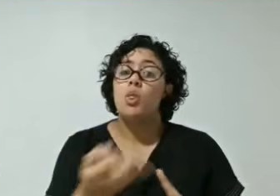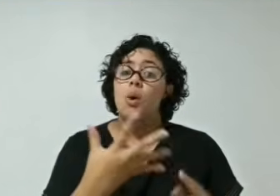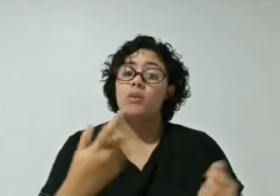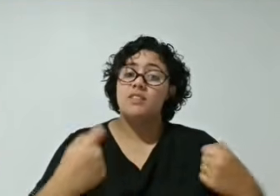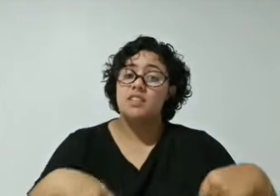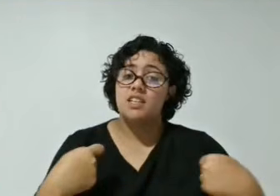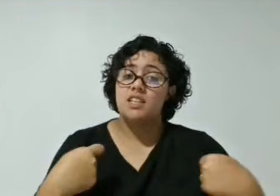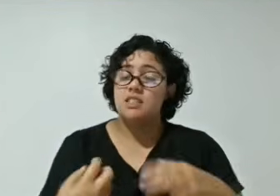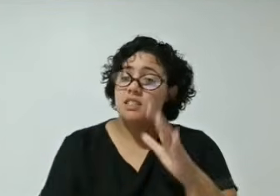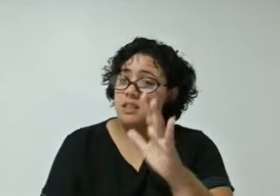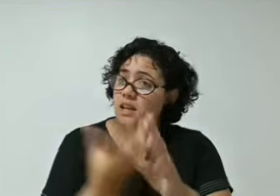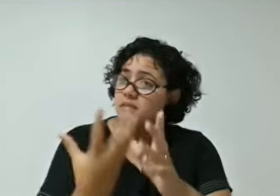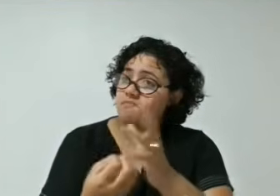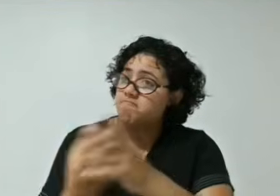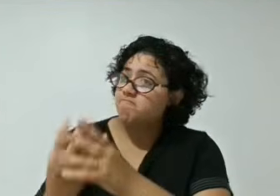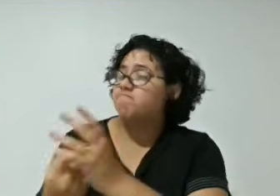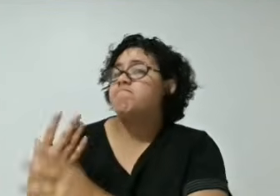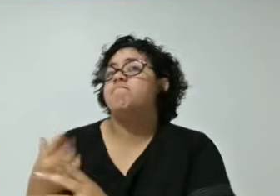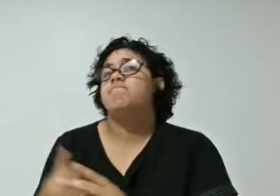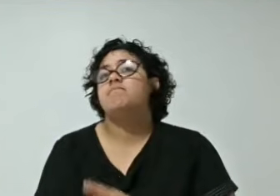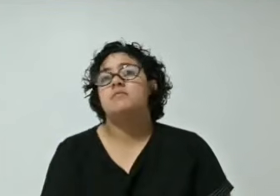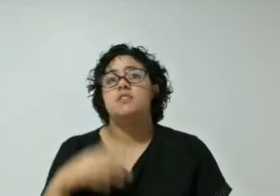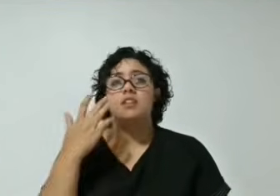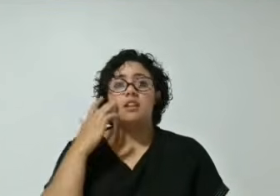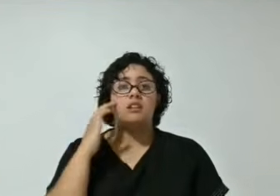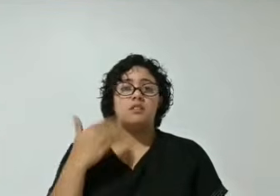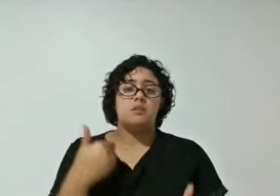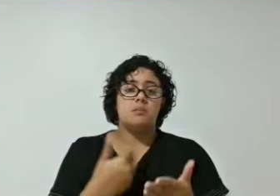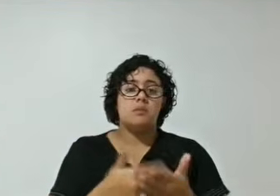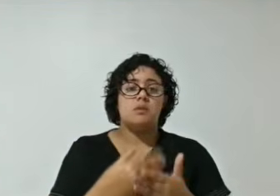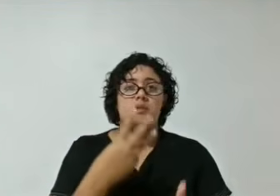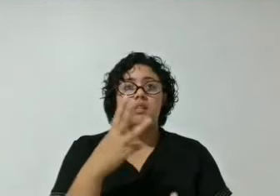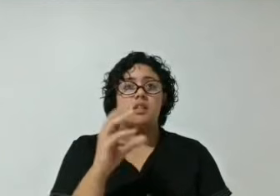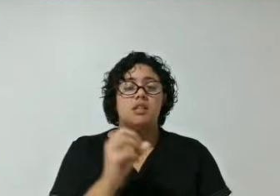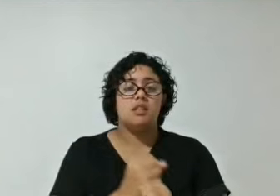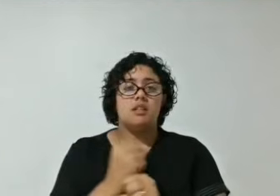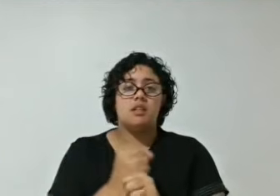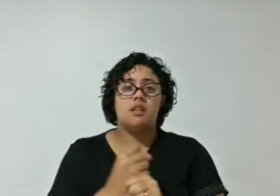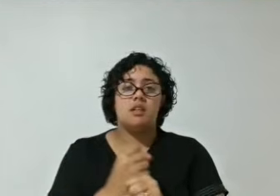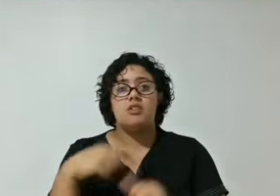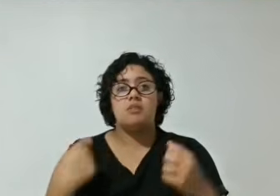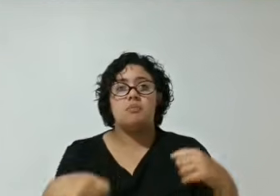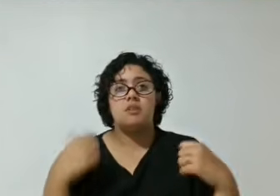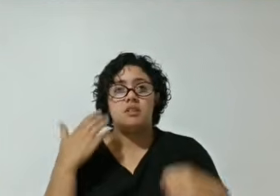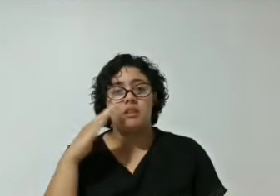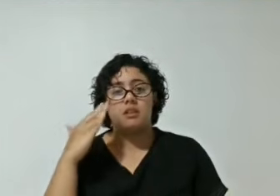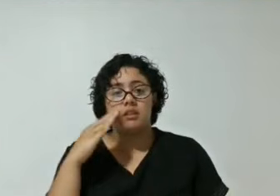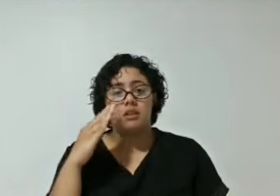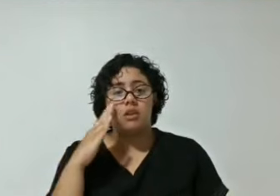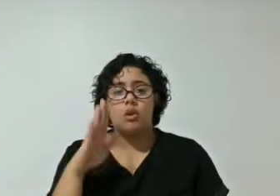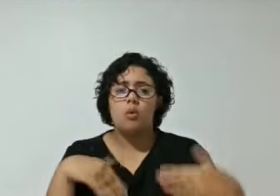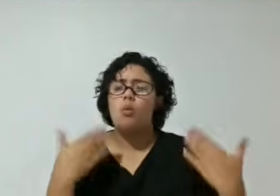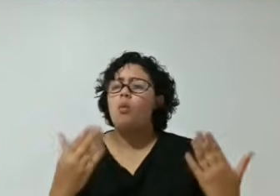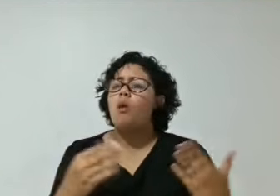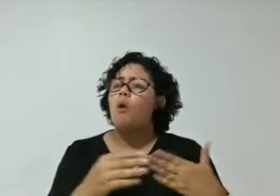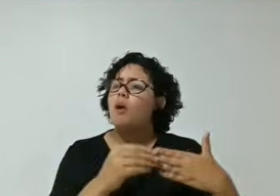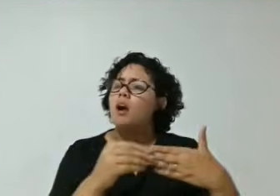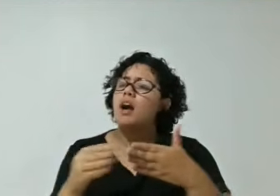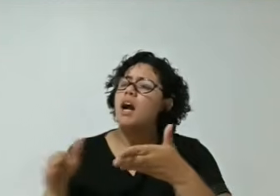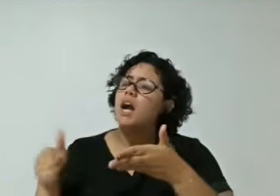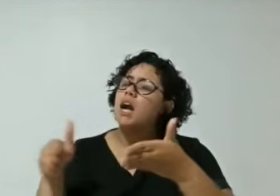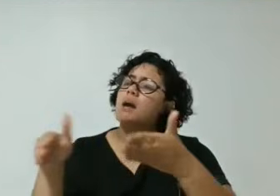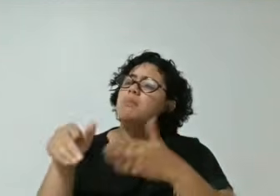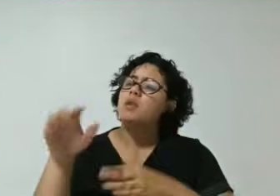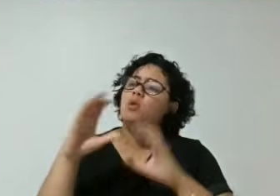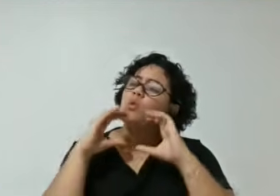sabe? Eu acho que nos próximos 30 anos a gente tem que entender que rumo que essa comunidade vai tomar e